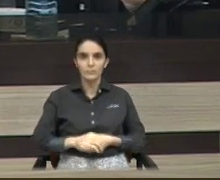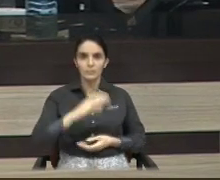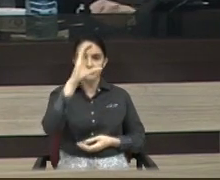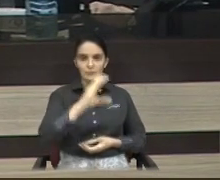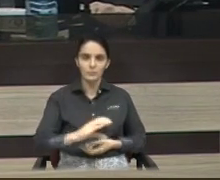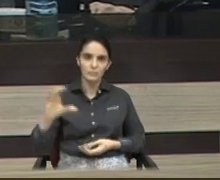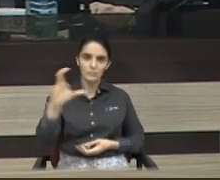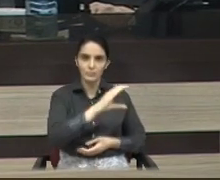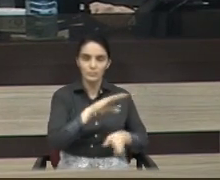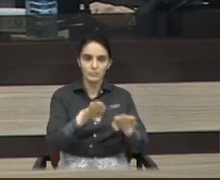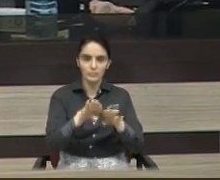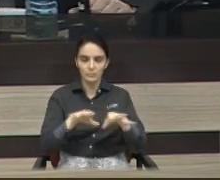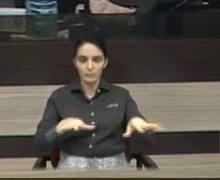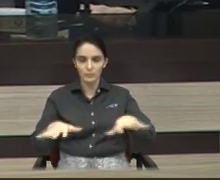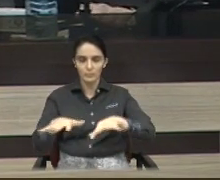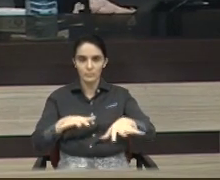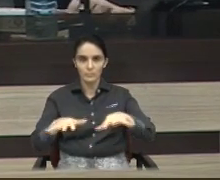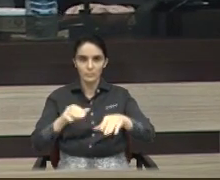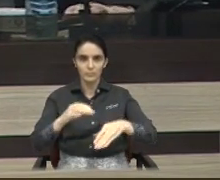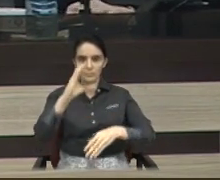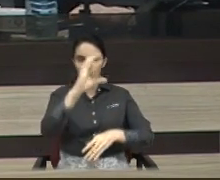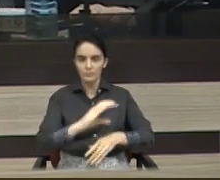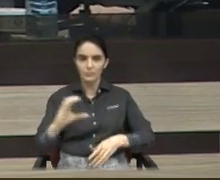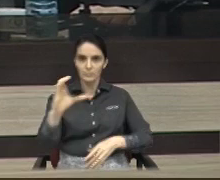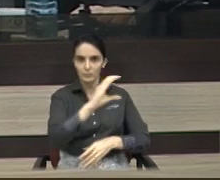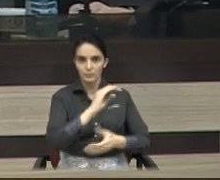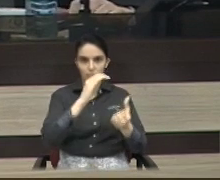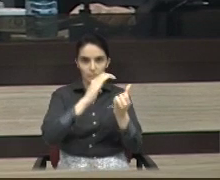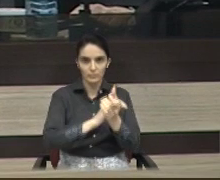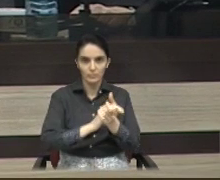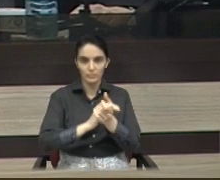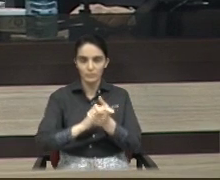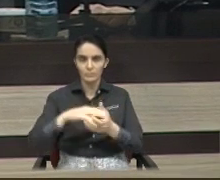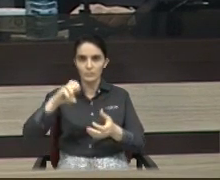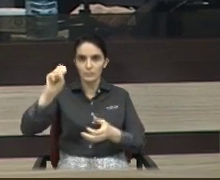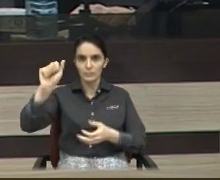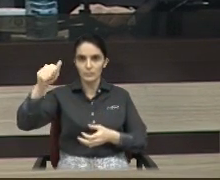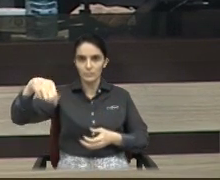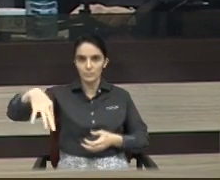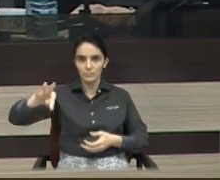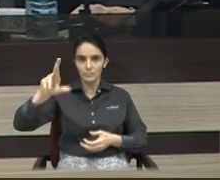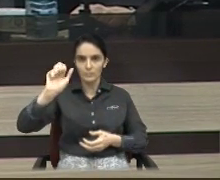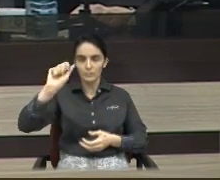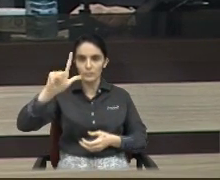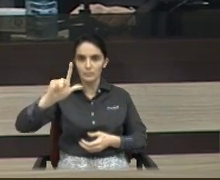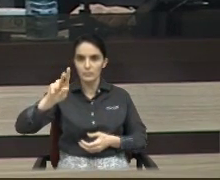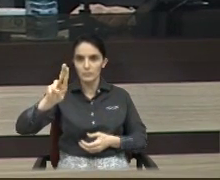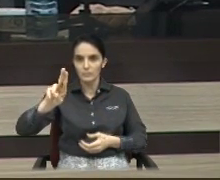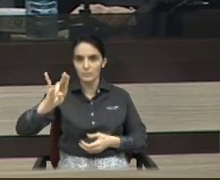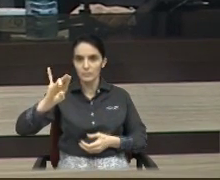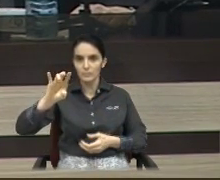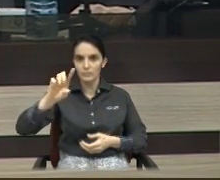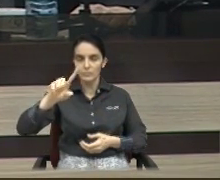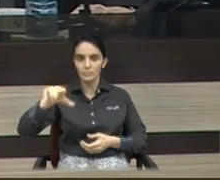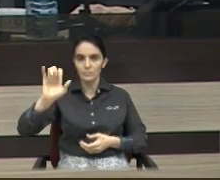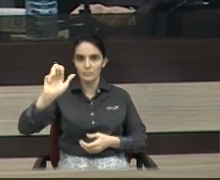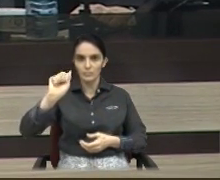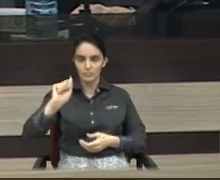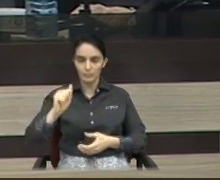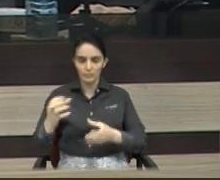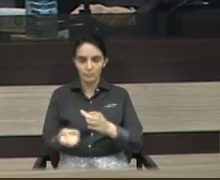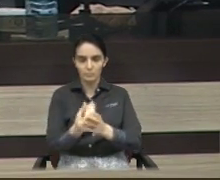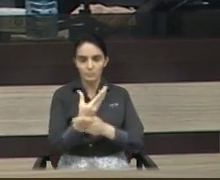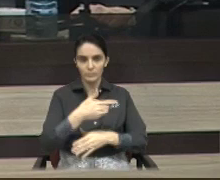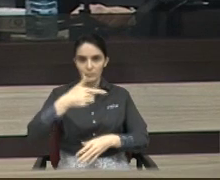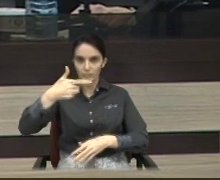ao Movimento Cristão de Casais da Santa Luzia, da paróquia de Santa Luzia, que completam 25 anos